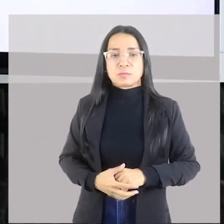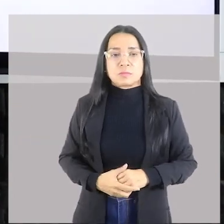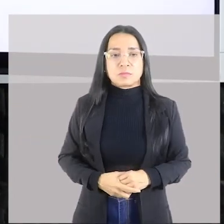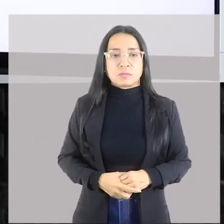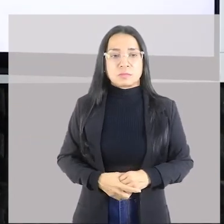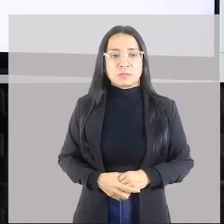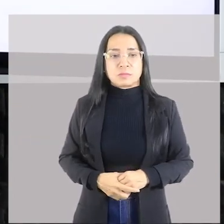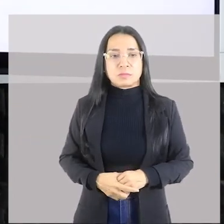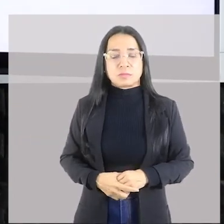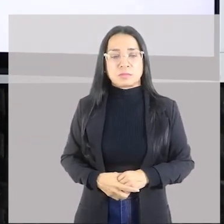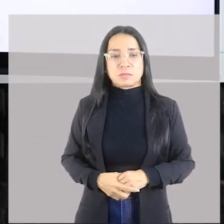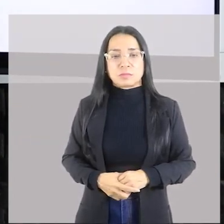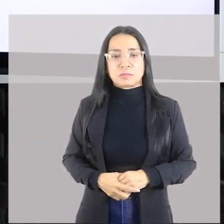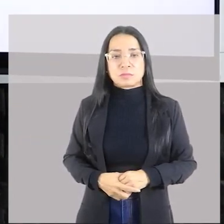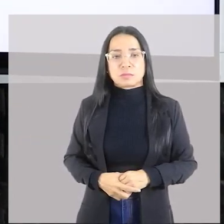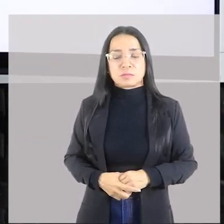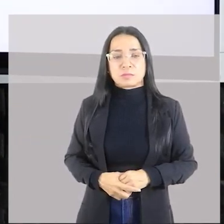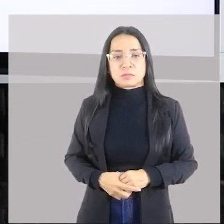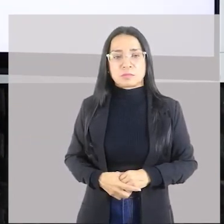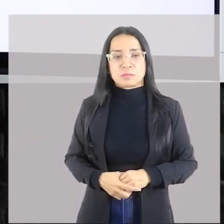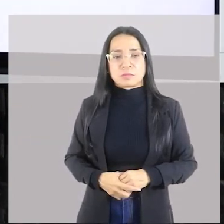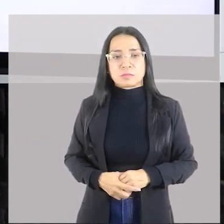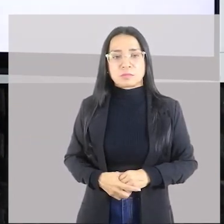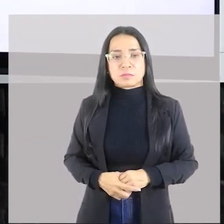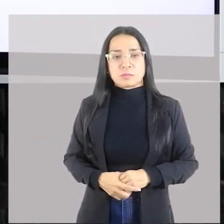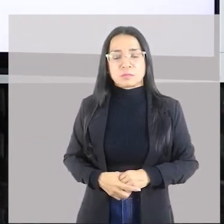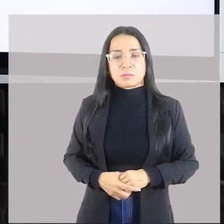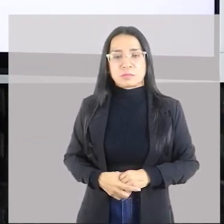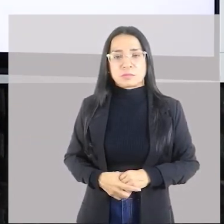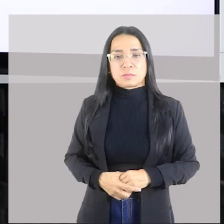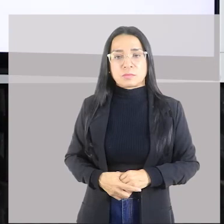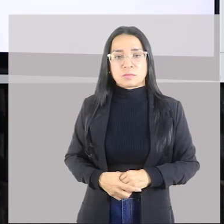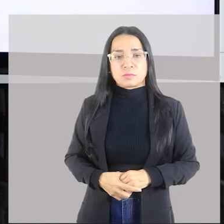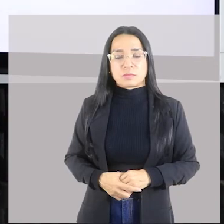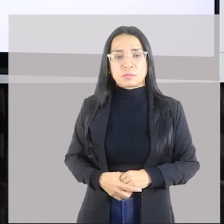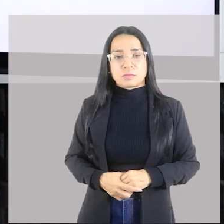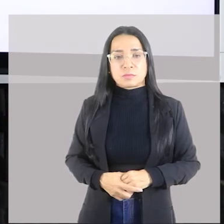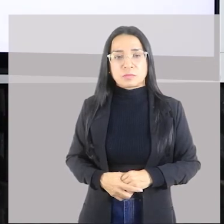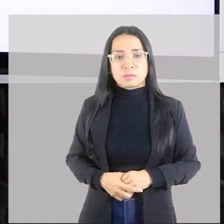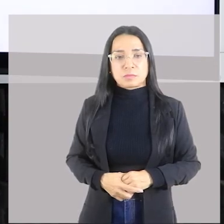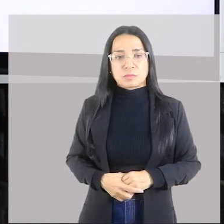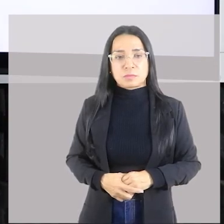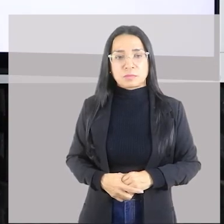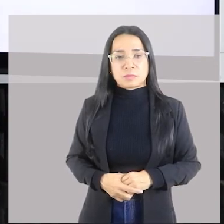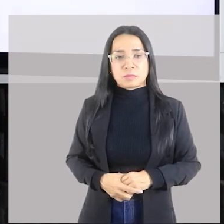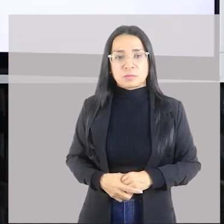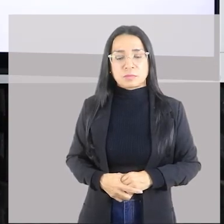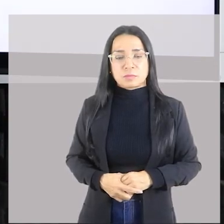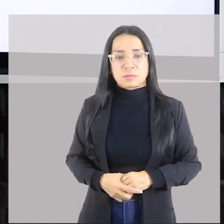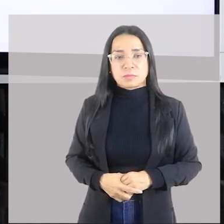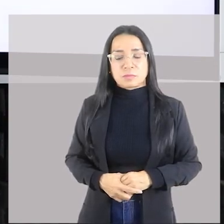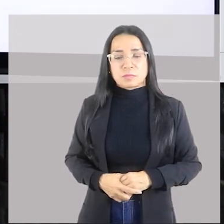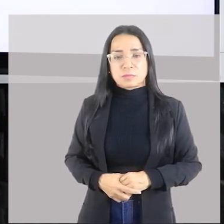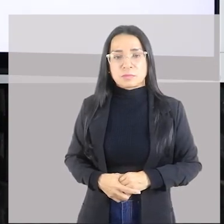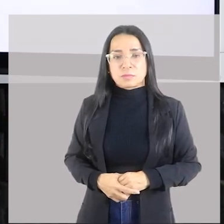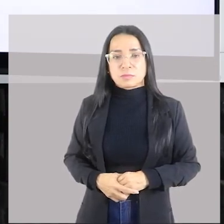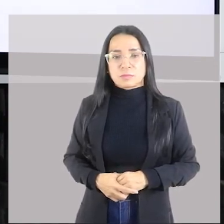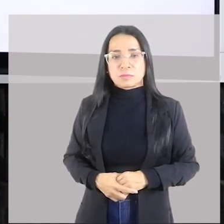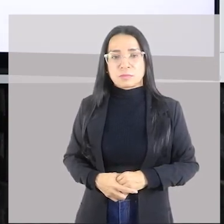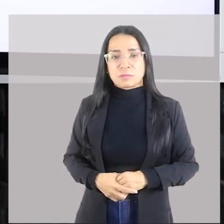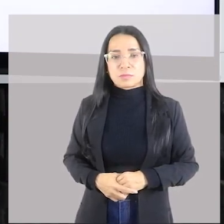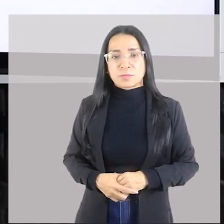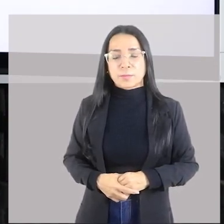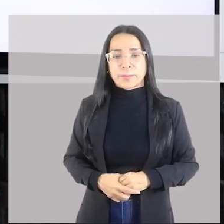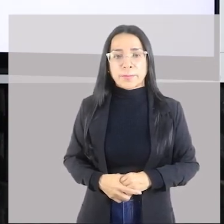Pra cá tem um cloro. Eu vou até colocar armado assim, ó. Pra cá tem um cloro. Pra lá